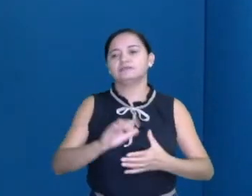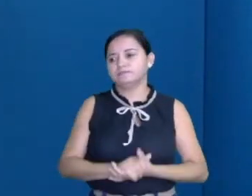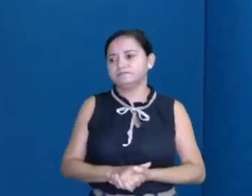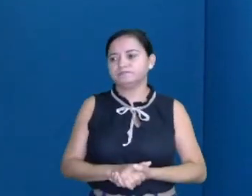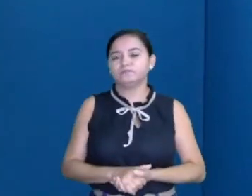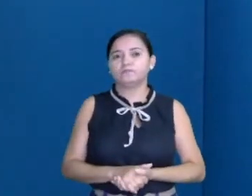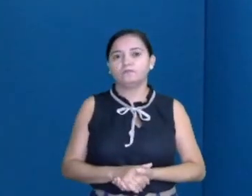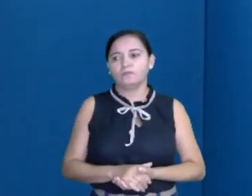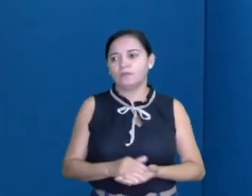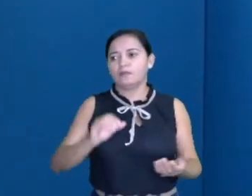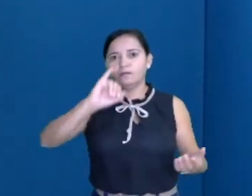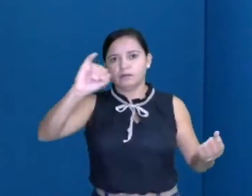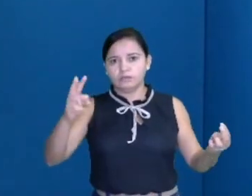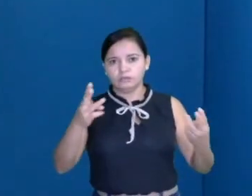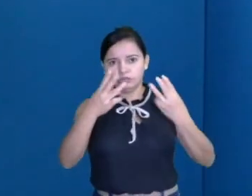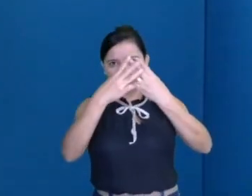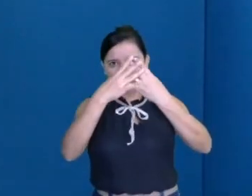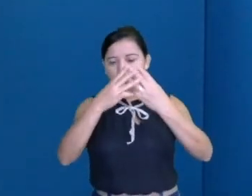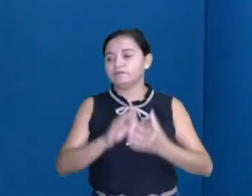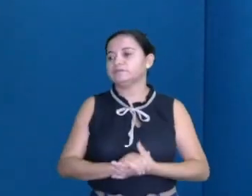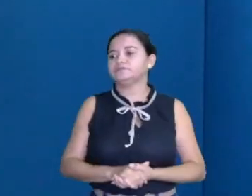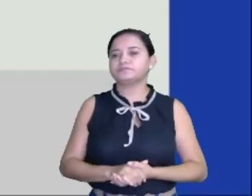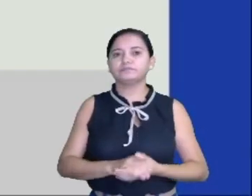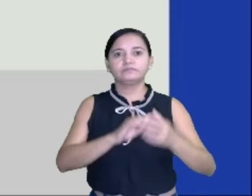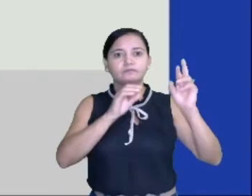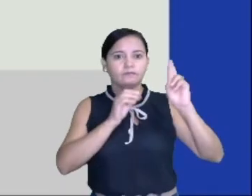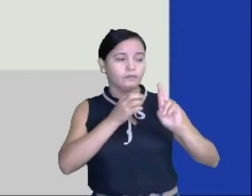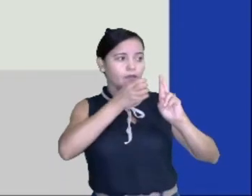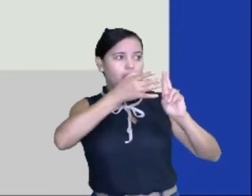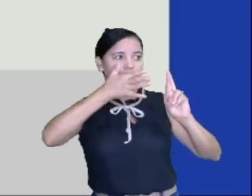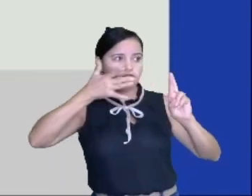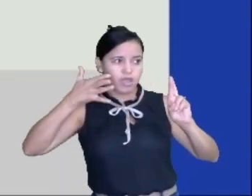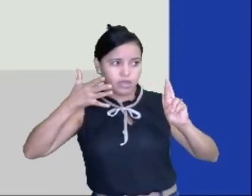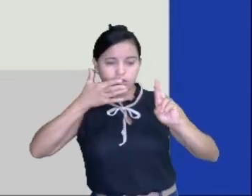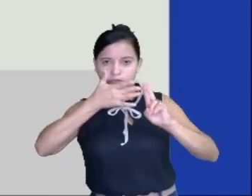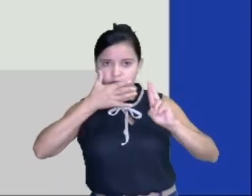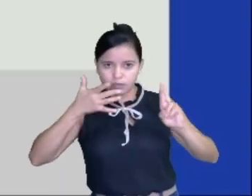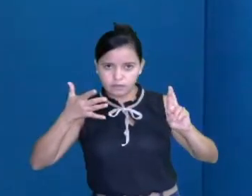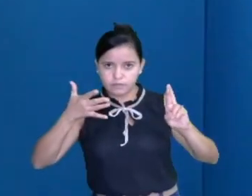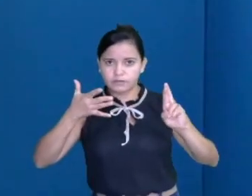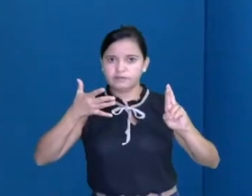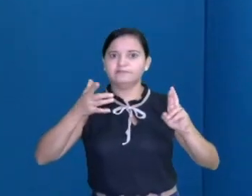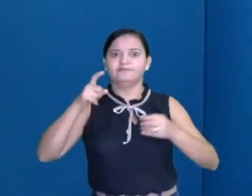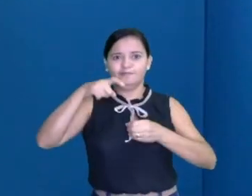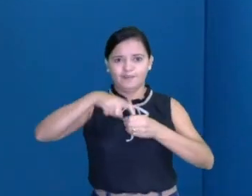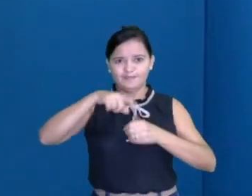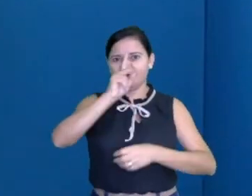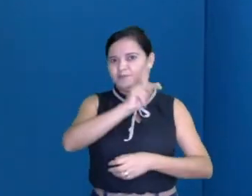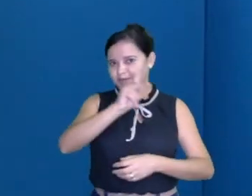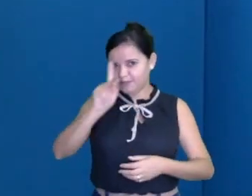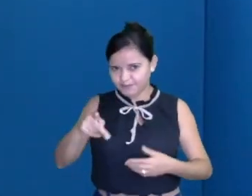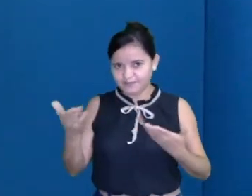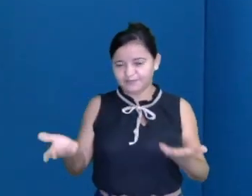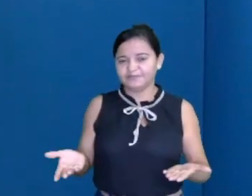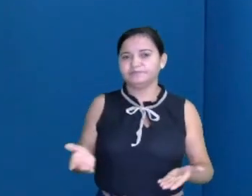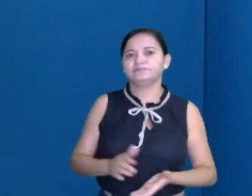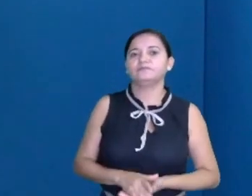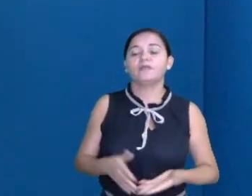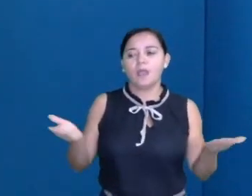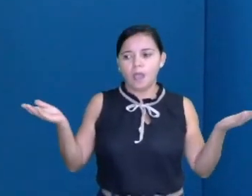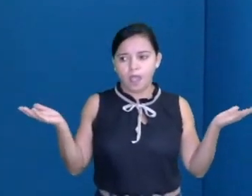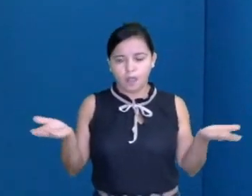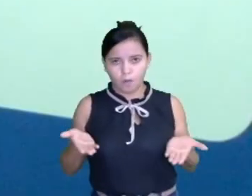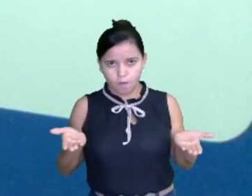nosso próximo slide, para a gente ver as nossas referências bibliográficas. Tá? E aí, produção, volta aqui para mim. E aí eu vou agora, nesse